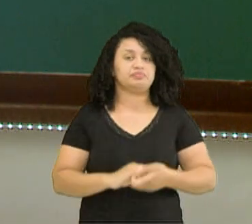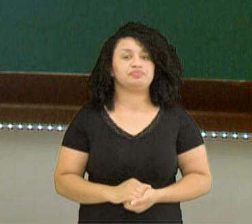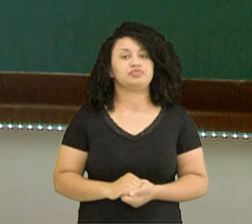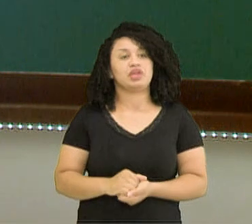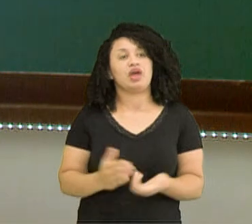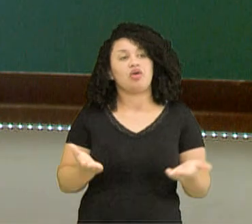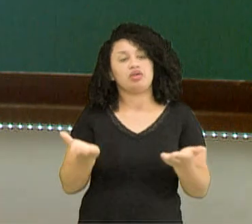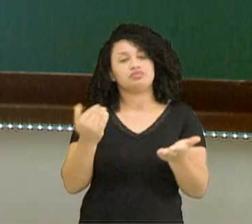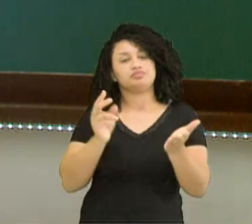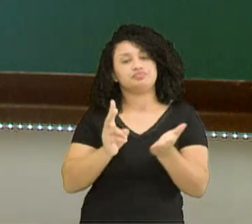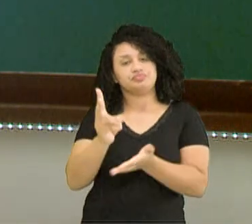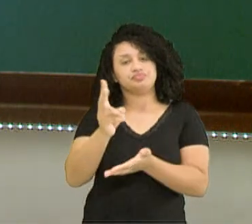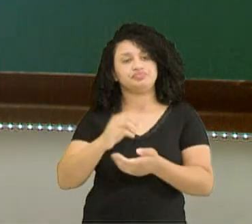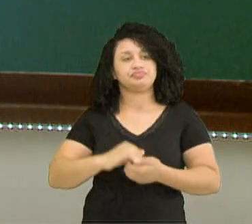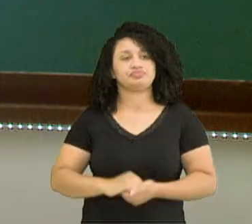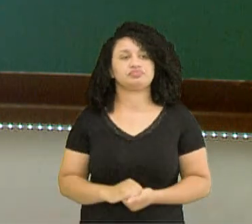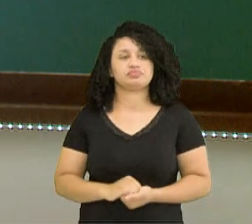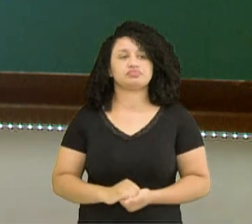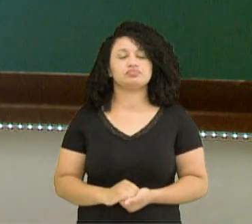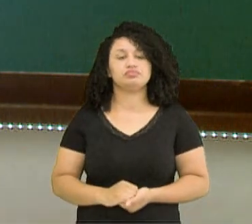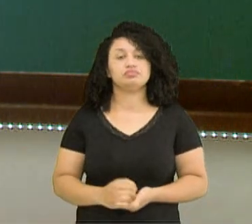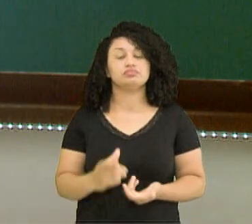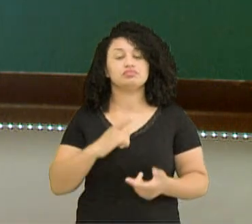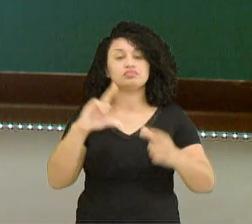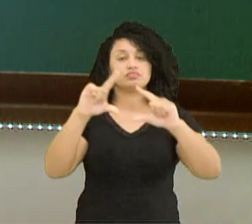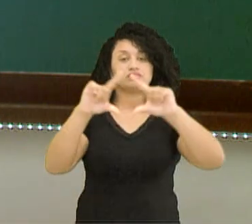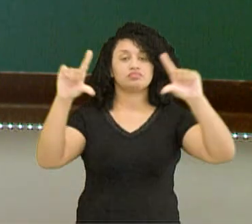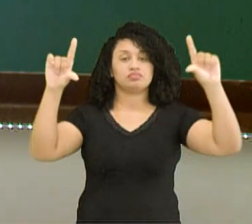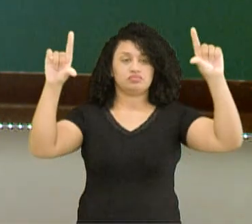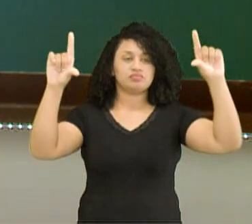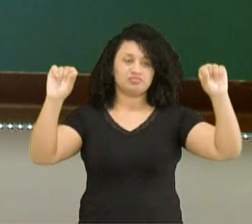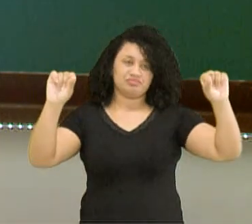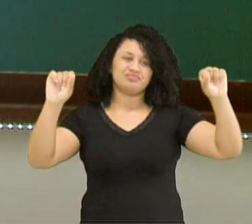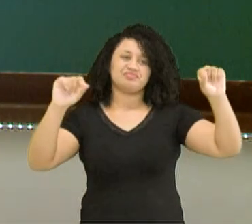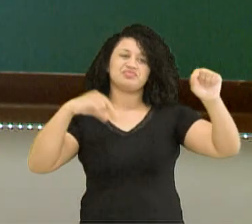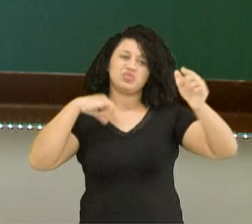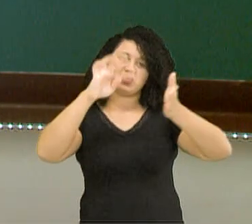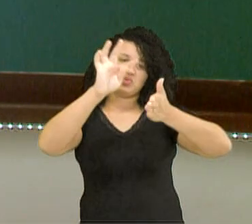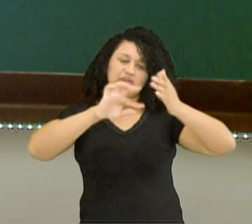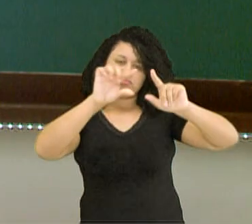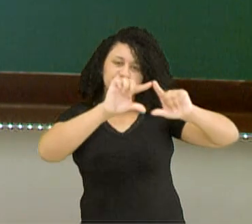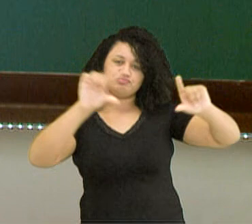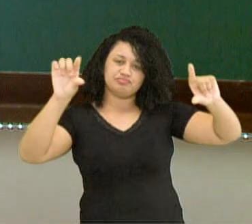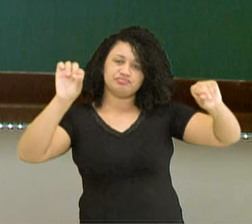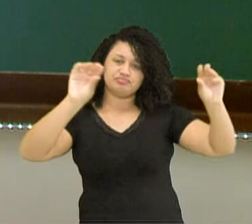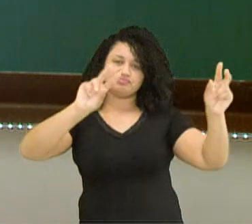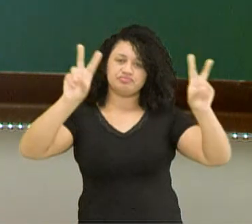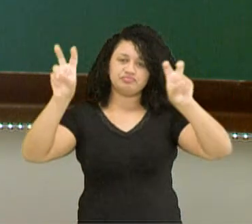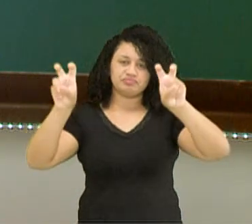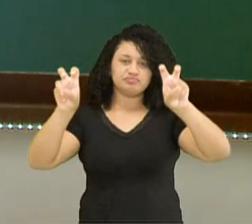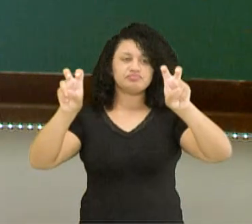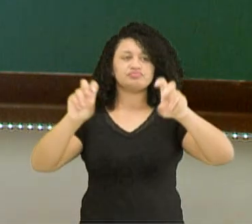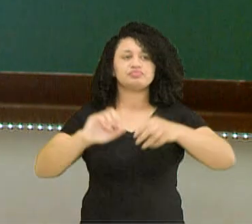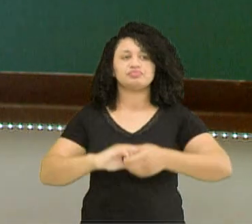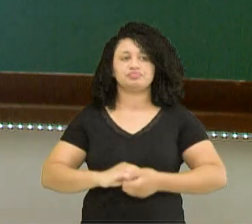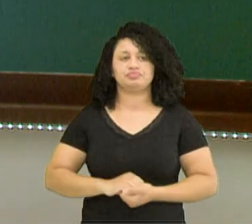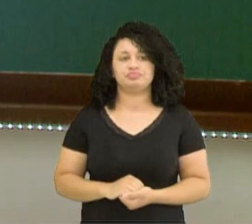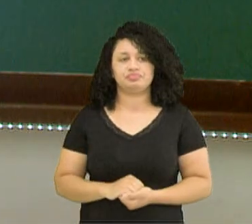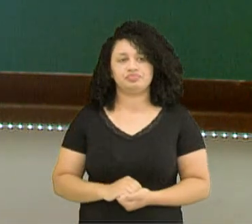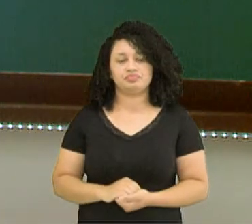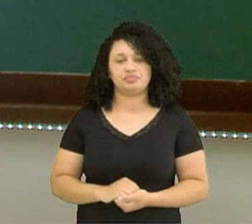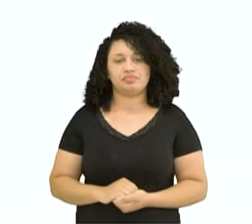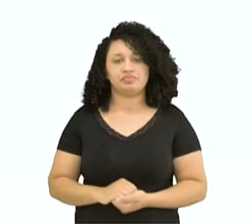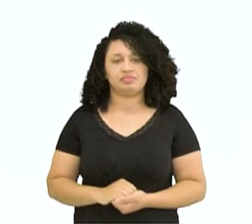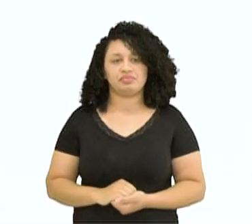vamos continuar. In 2014, Watson became a UN Women Goodwill